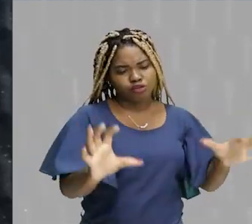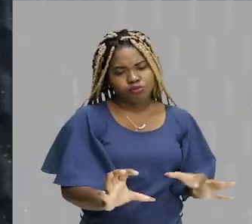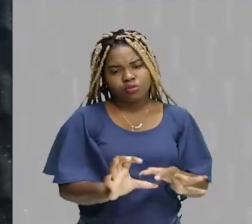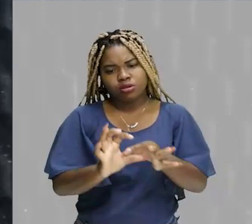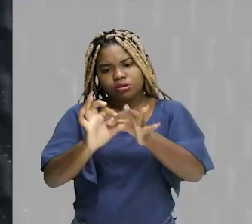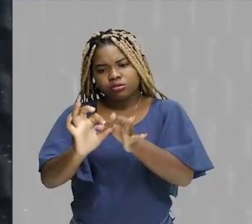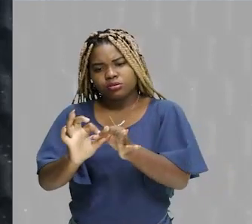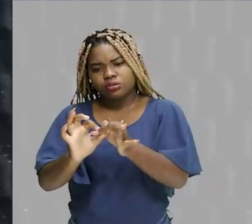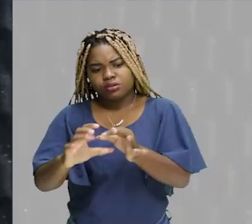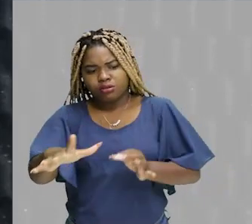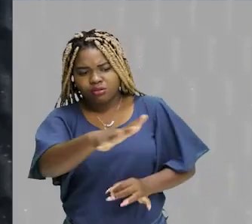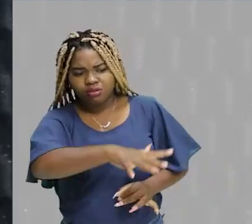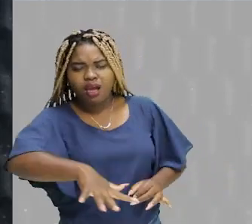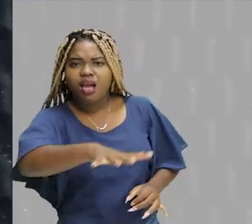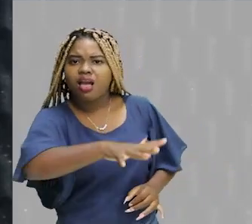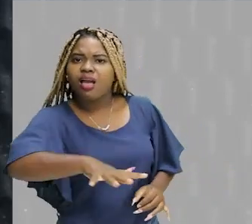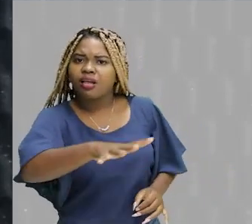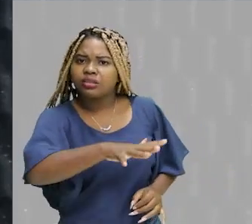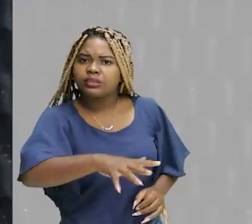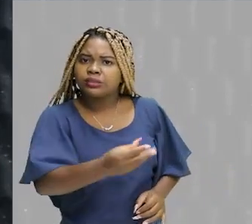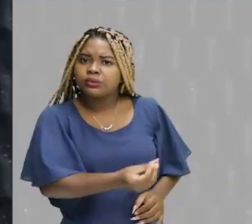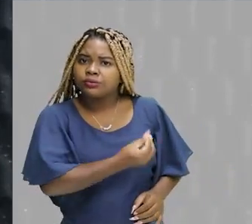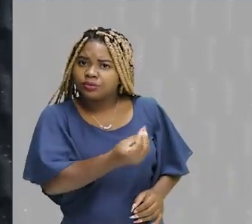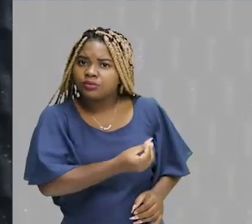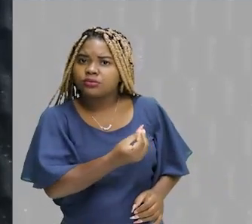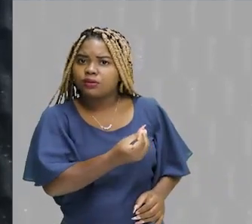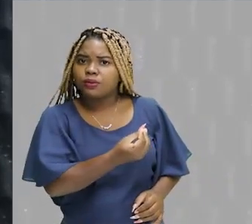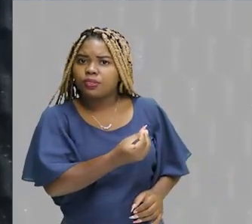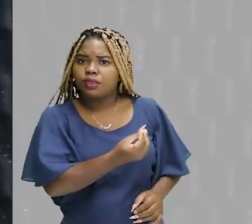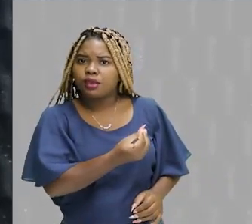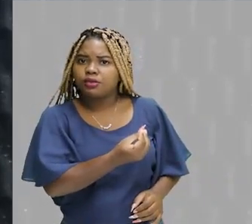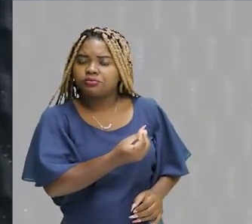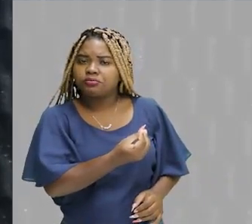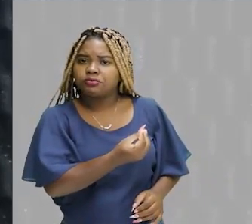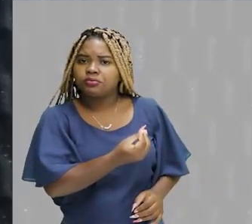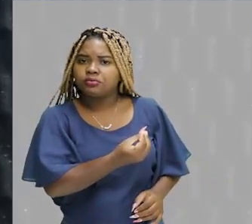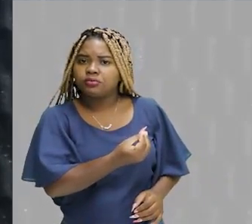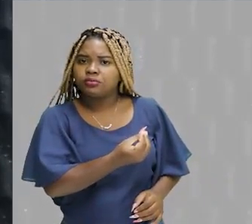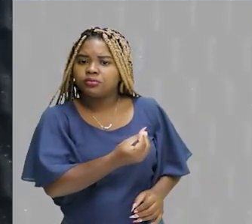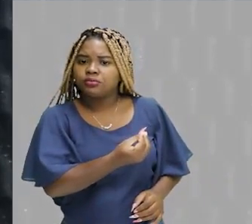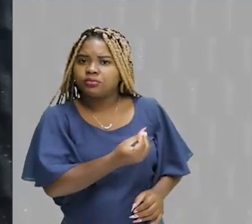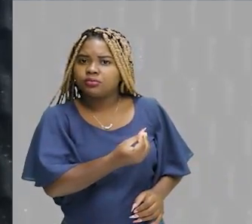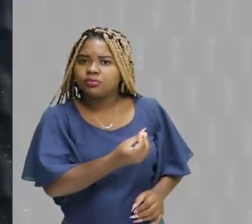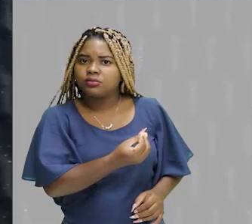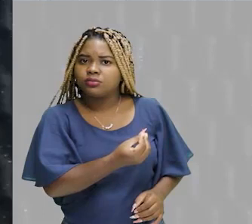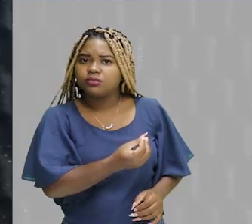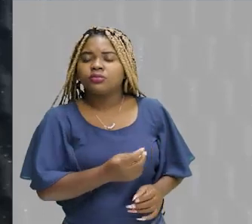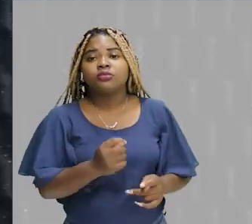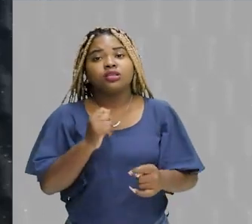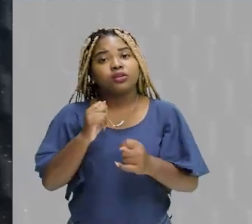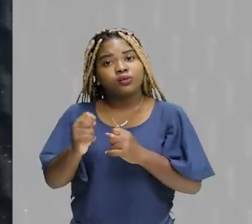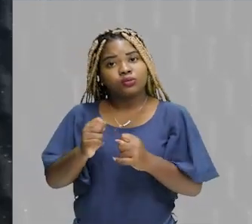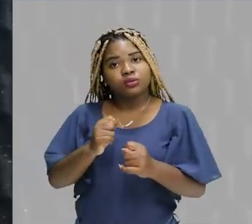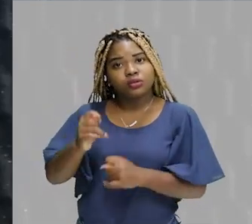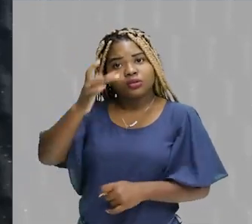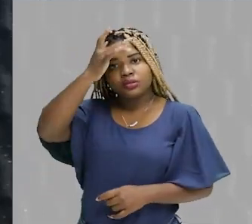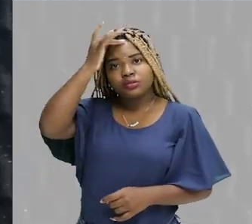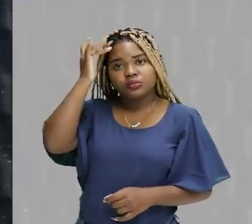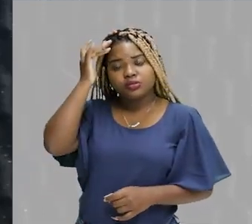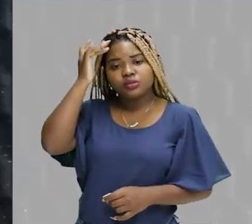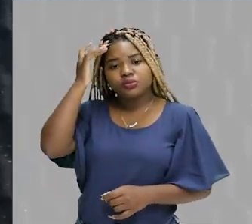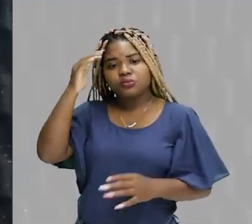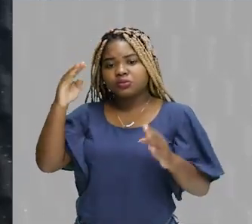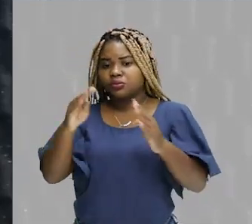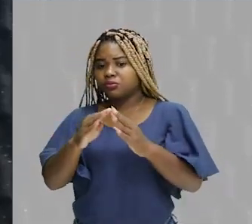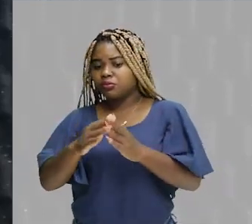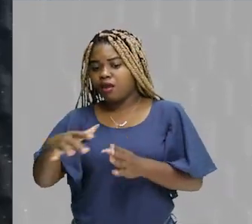entre o habitat social e a existência das gangues? Entre as condições socioeconômicas das pessoas que moram ali